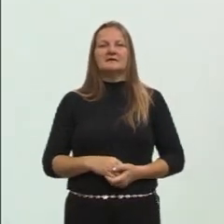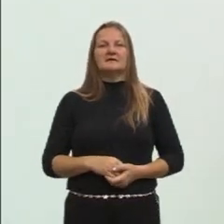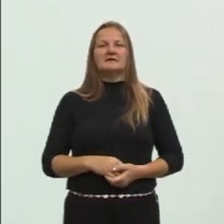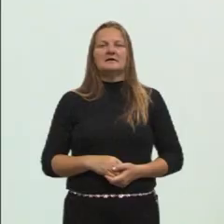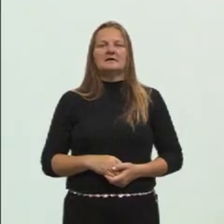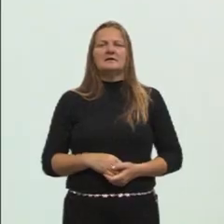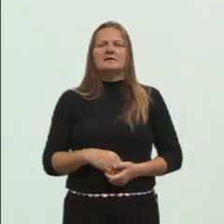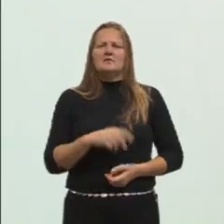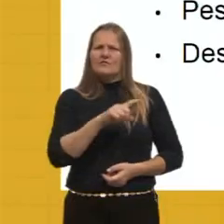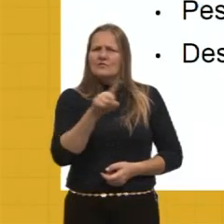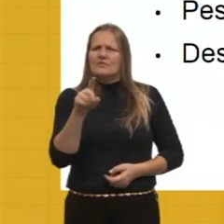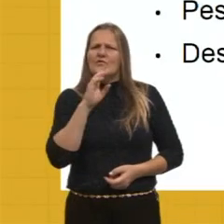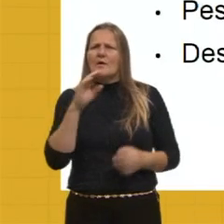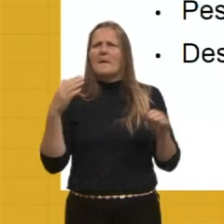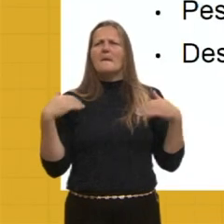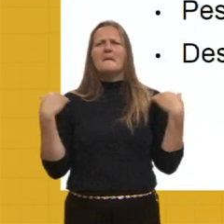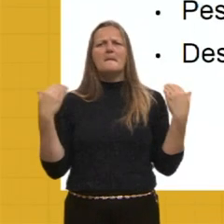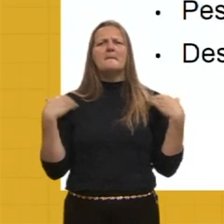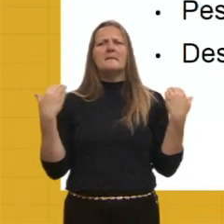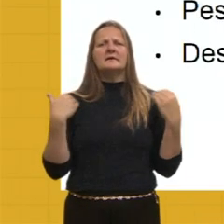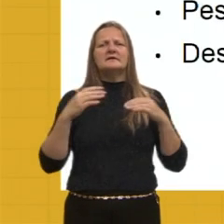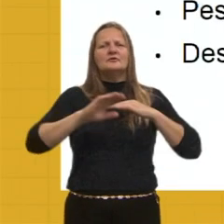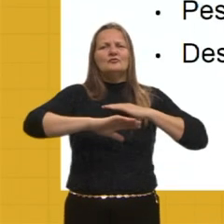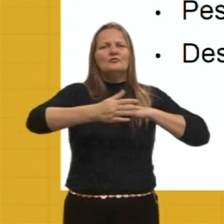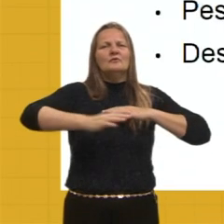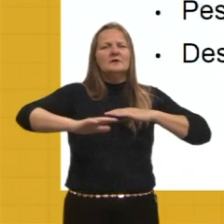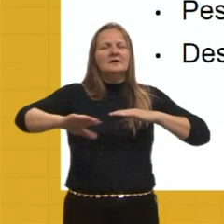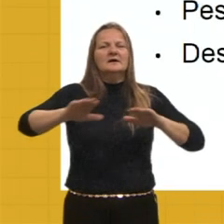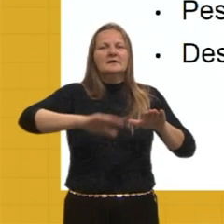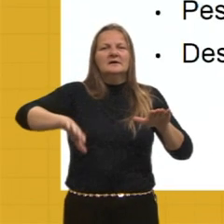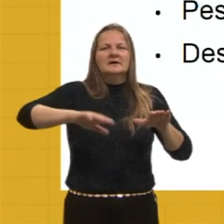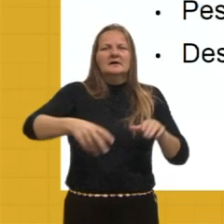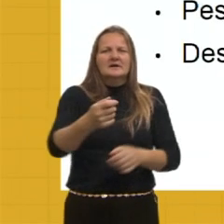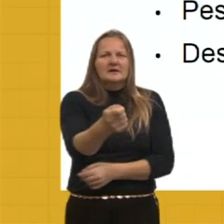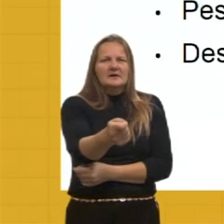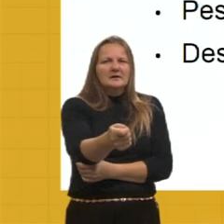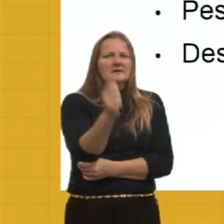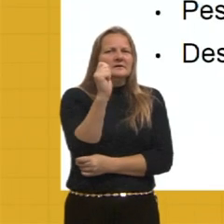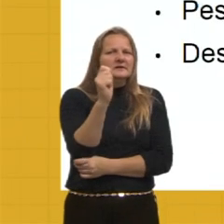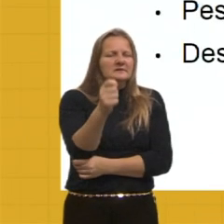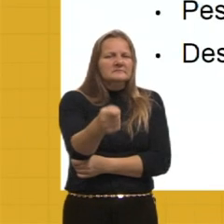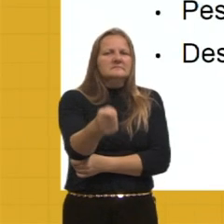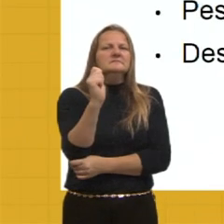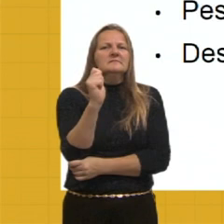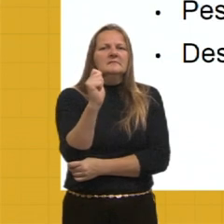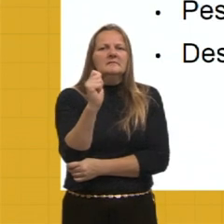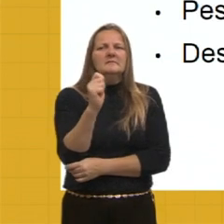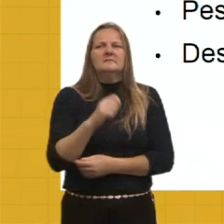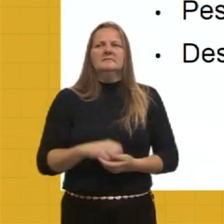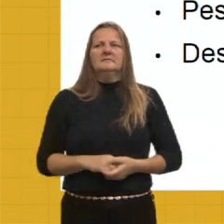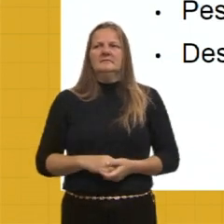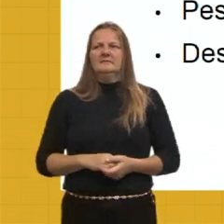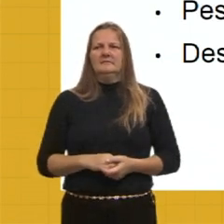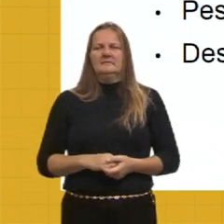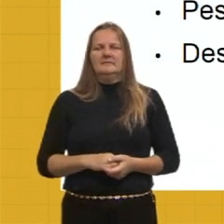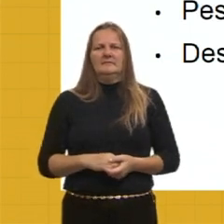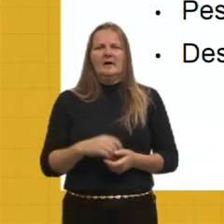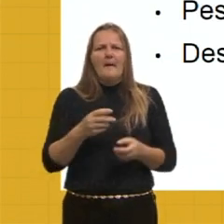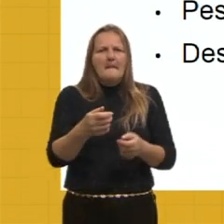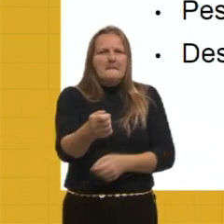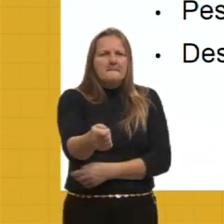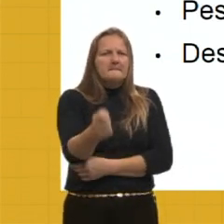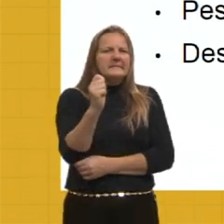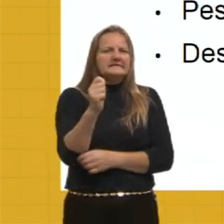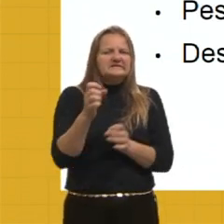vocês passeando lá na praia no litoral você já devem ter se deparado com alguns restos né da Pesca